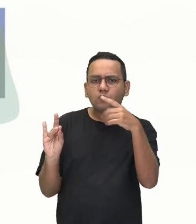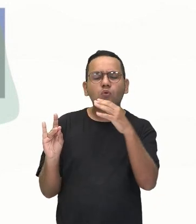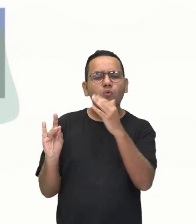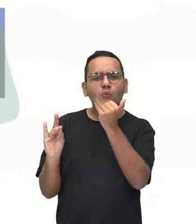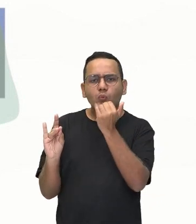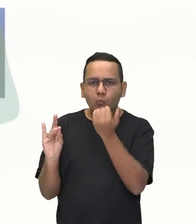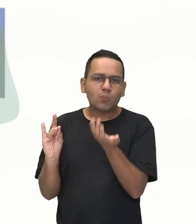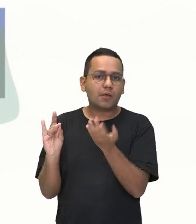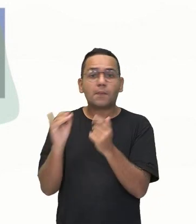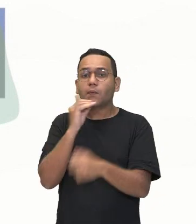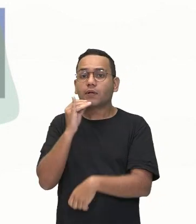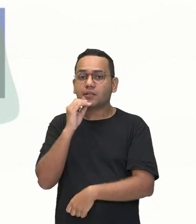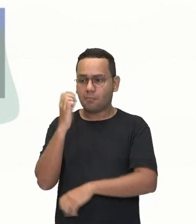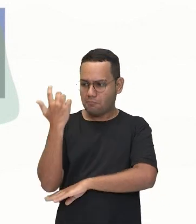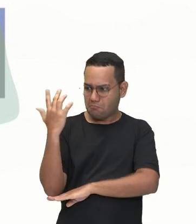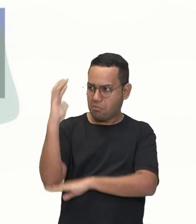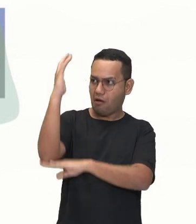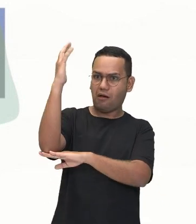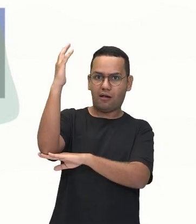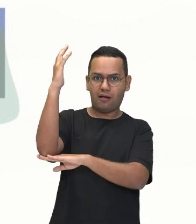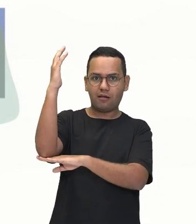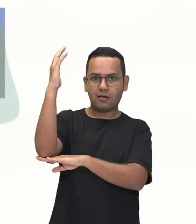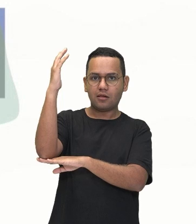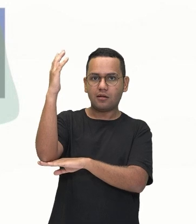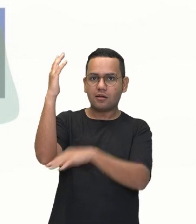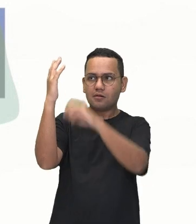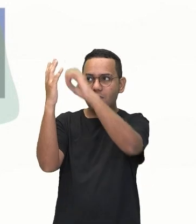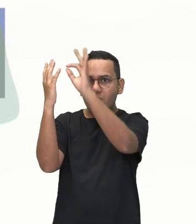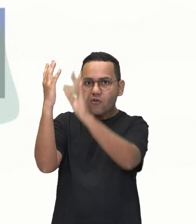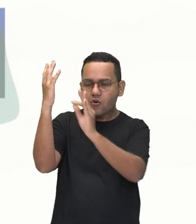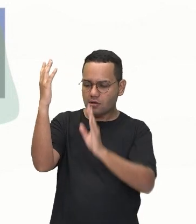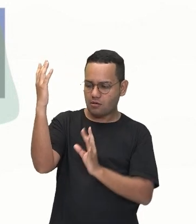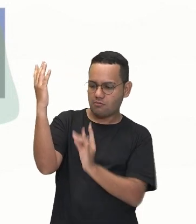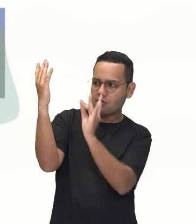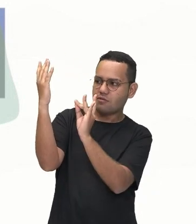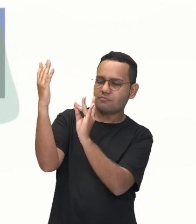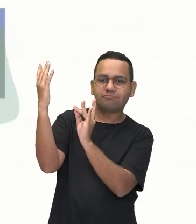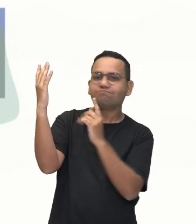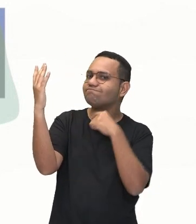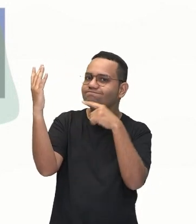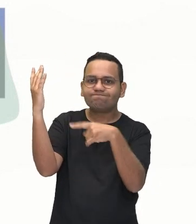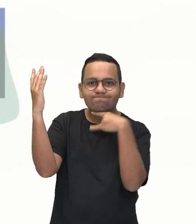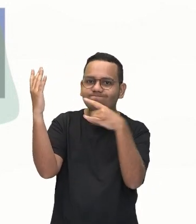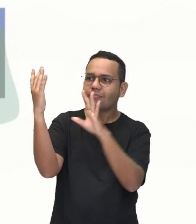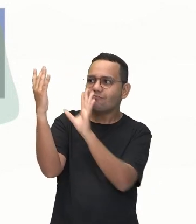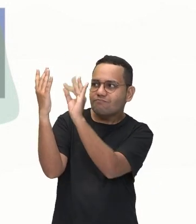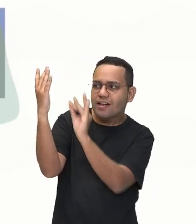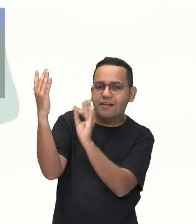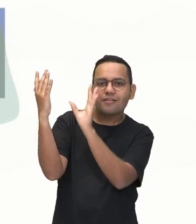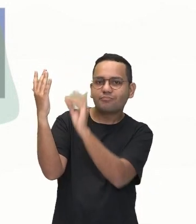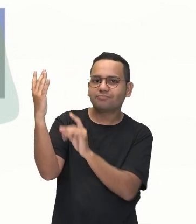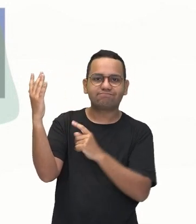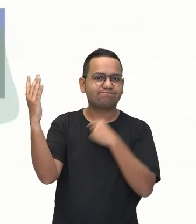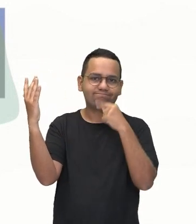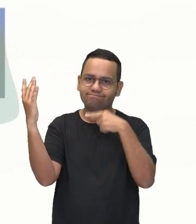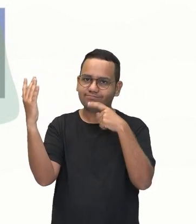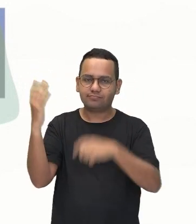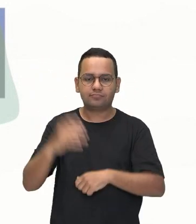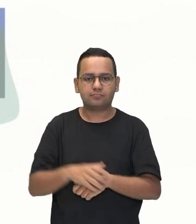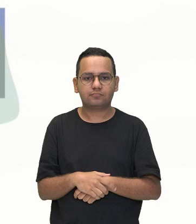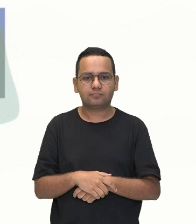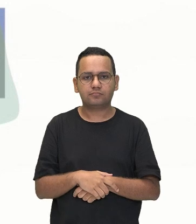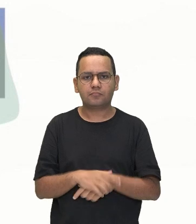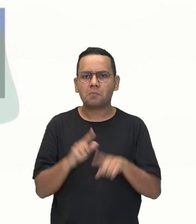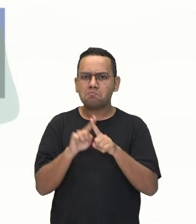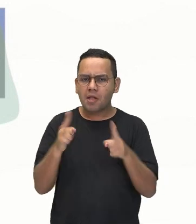árvores mais altas que iam ficando, as folhas mais altas, não eram pegas por aquelas espécies, comidas por aquelas espécies. E aí,